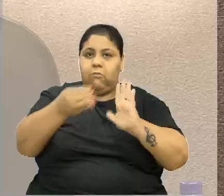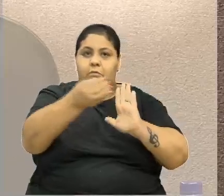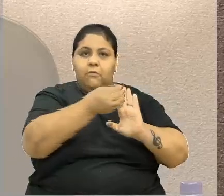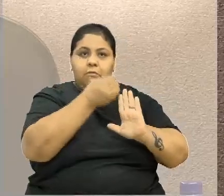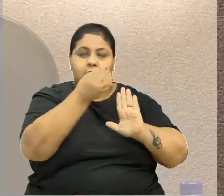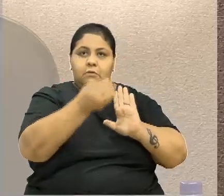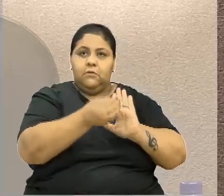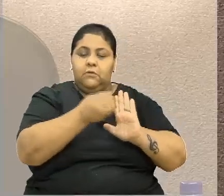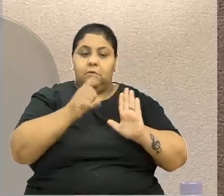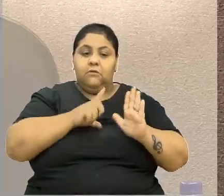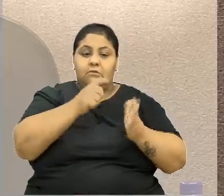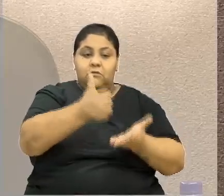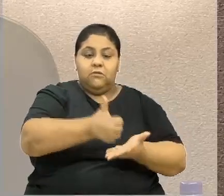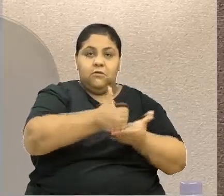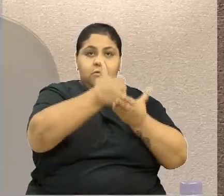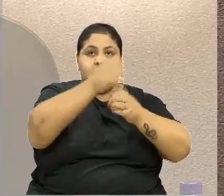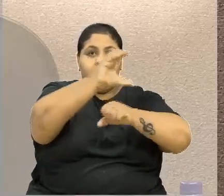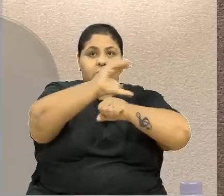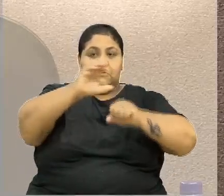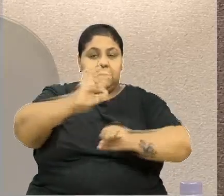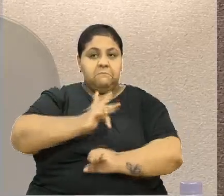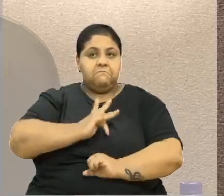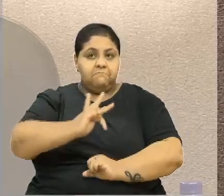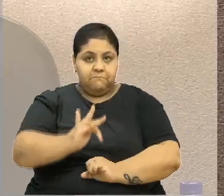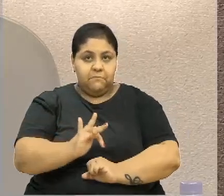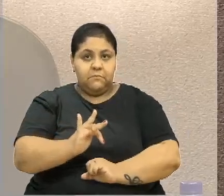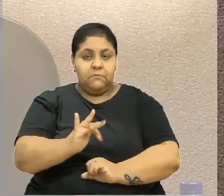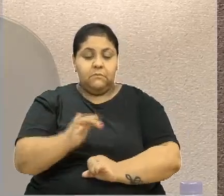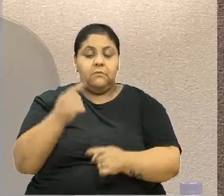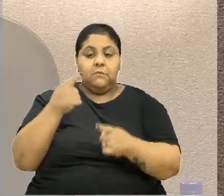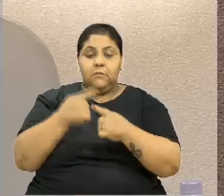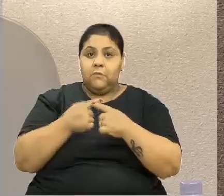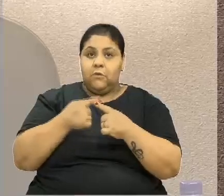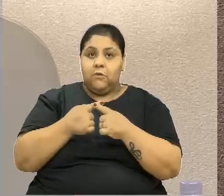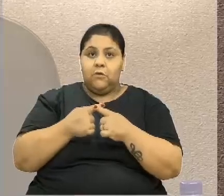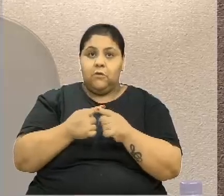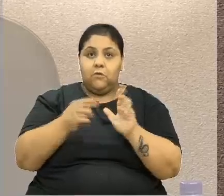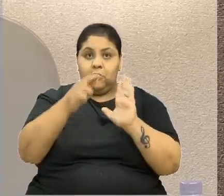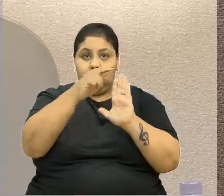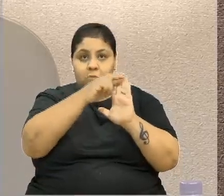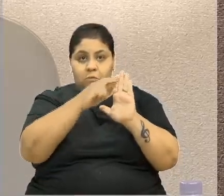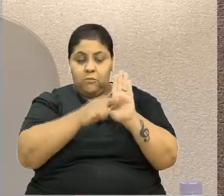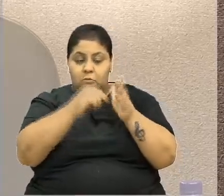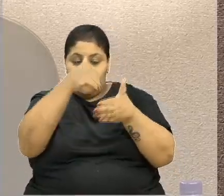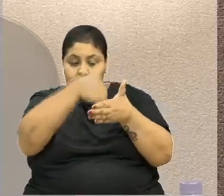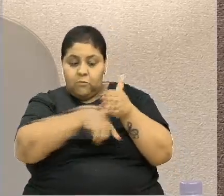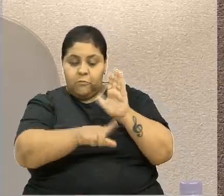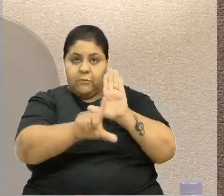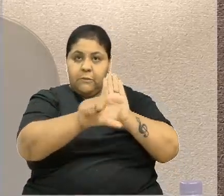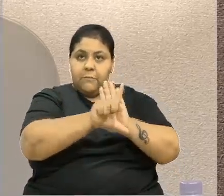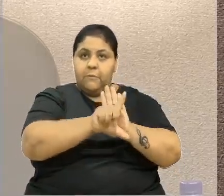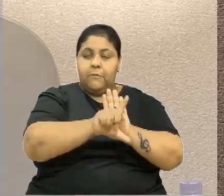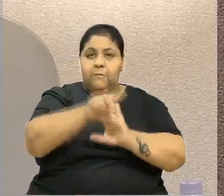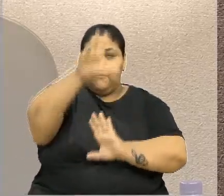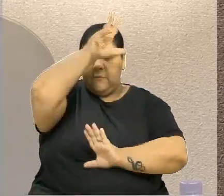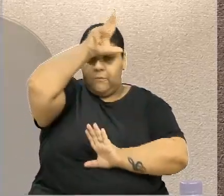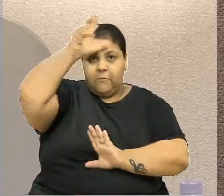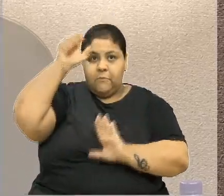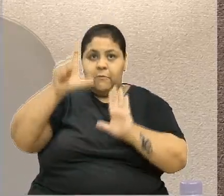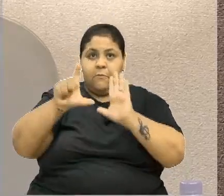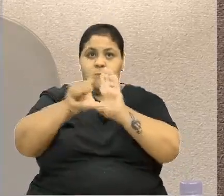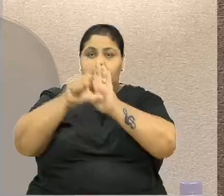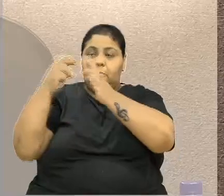e está amparada na Constituição Federal, assim como nos regramentos previstos na Lei Orgânica do Município e na Lei